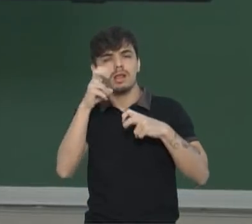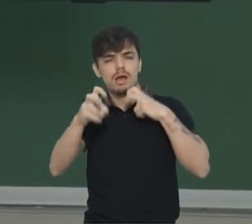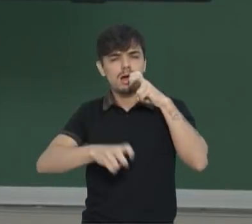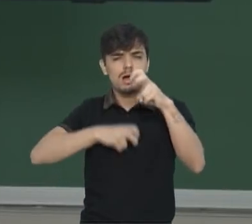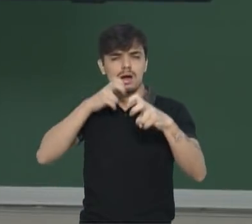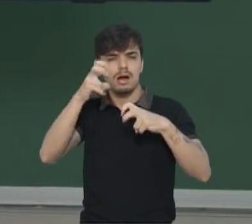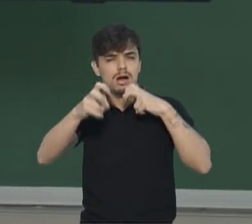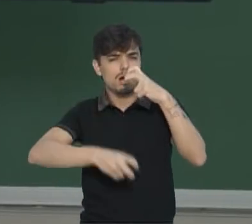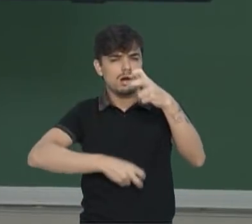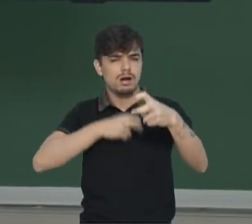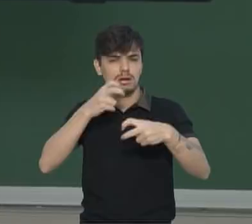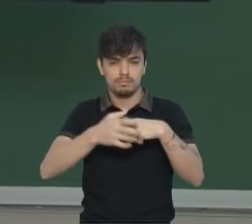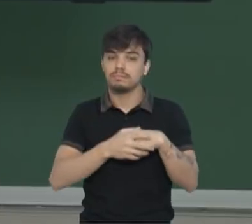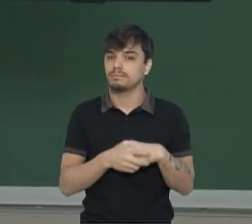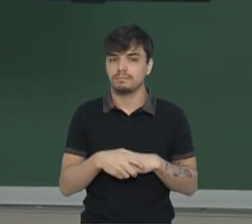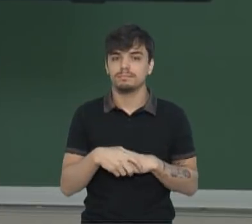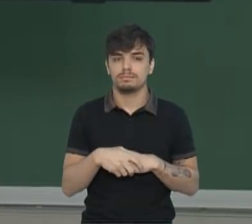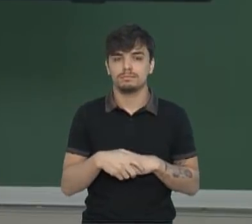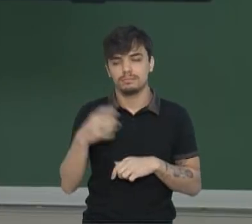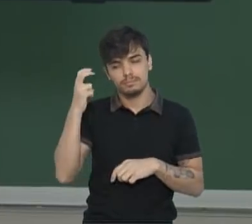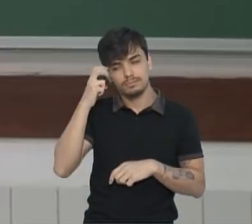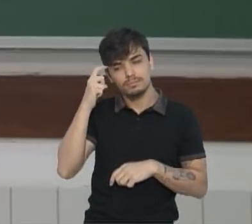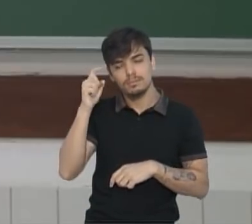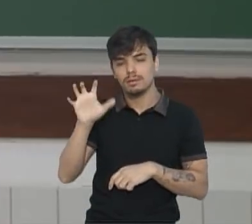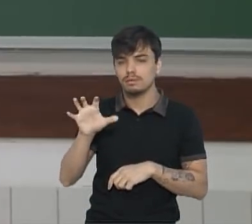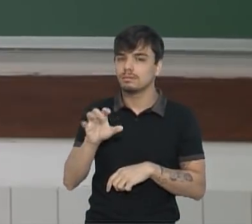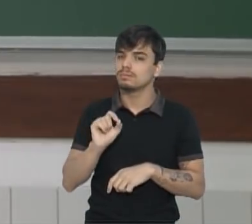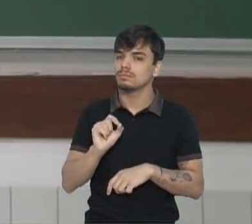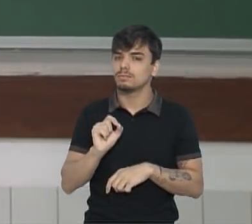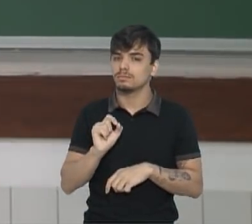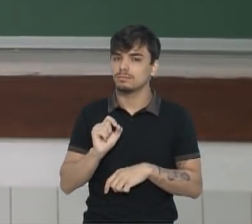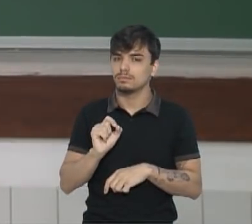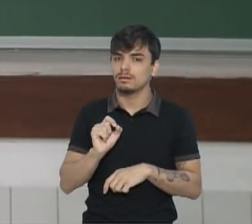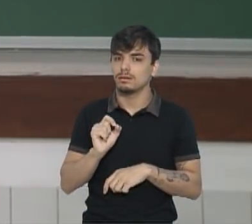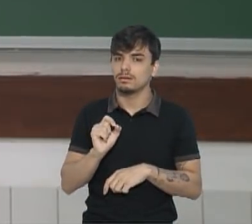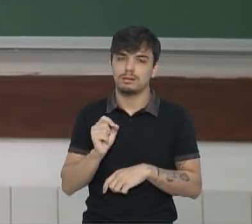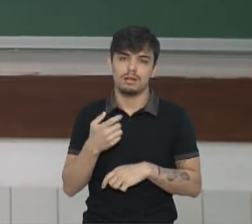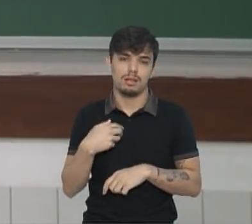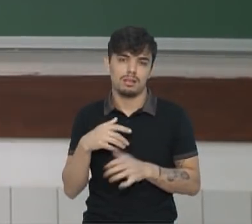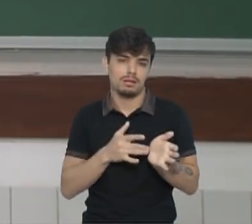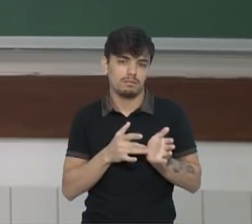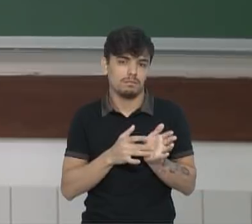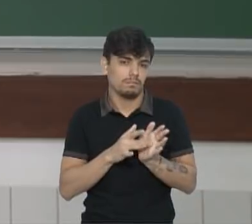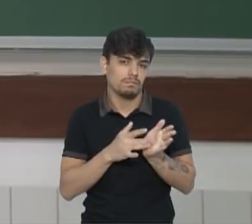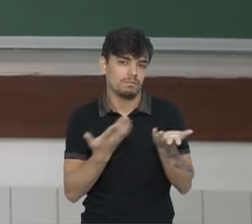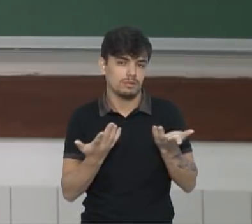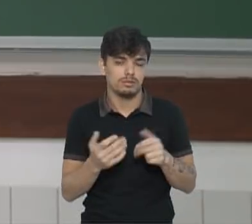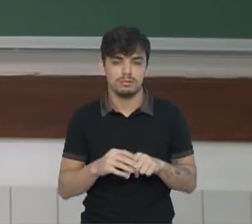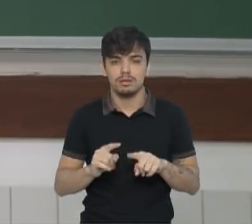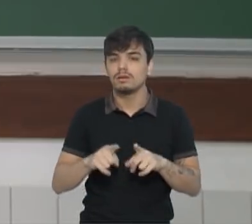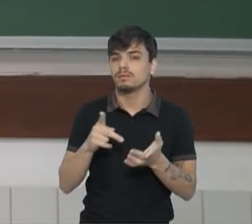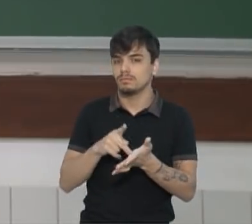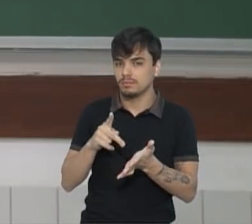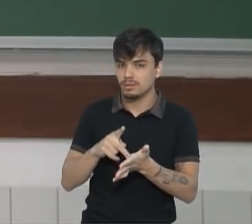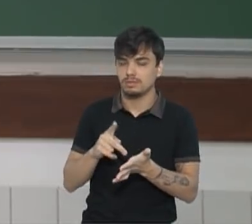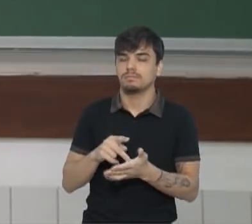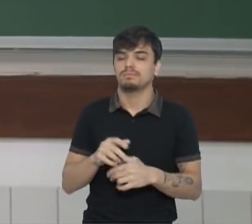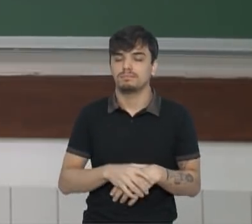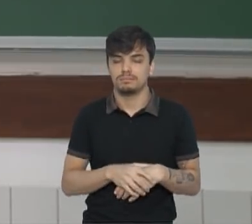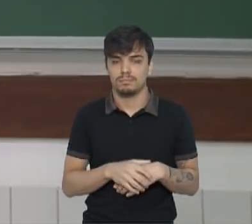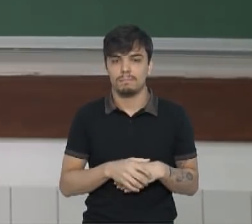filme, aqueles bárbaros gritando, e pensa, isso daí deve ser invenção, né? Imagine que eles atacavam. Sim, eles atacavam assim. Eles costumavam